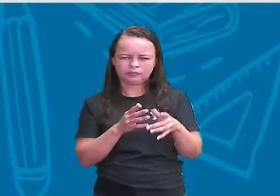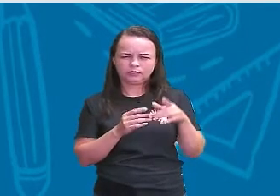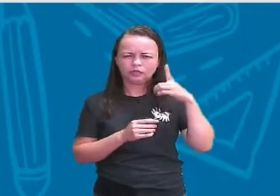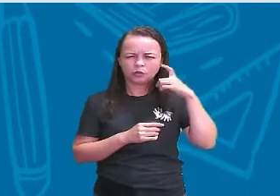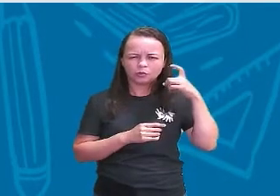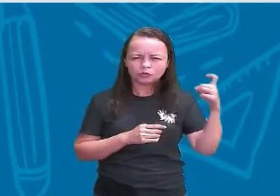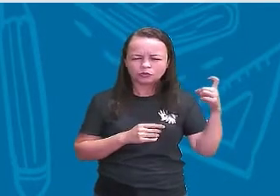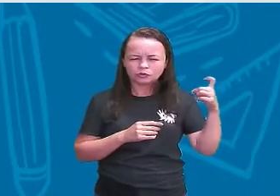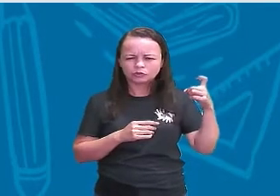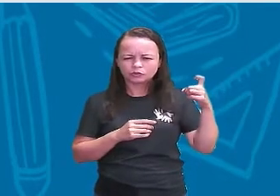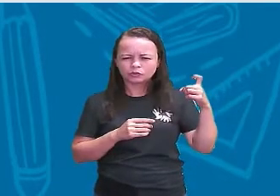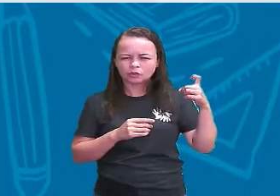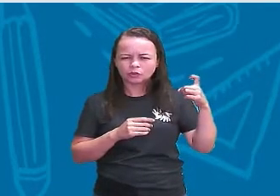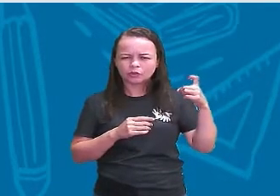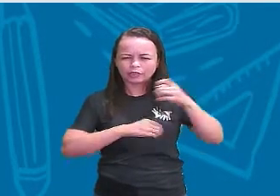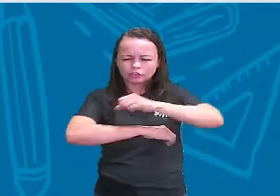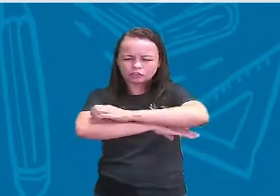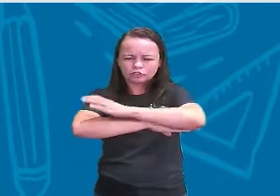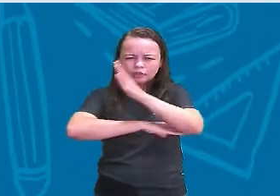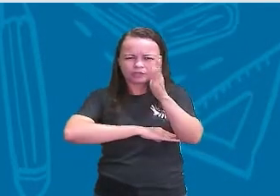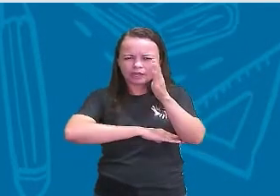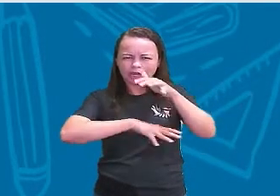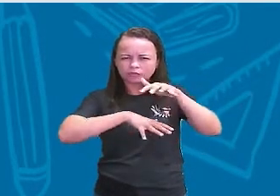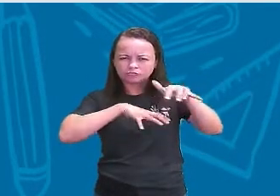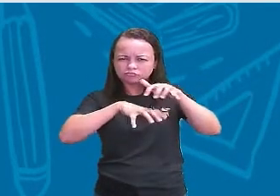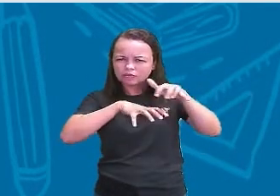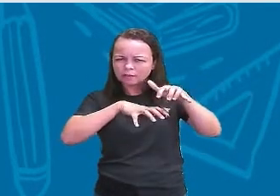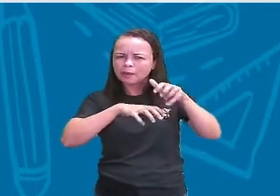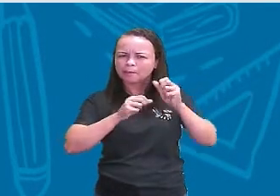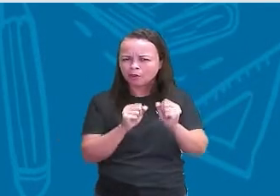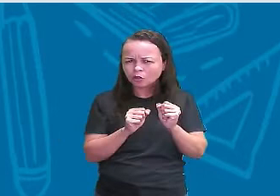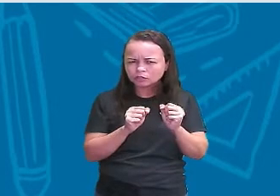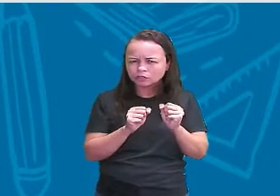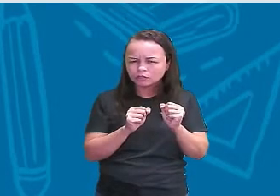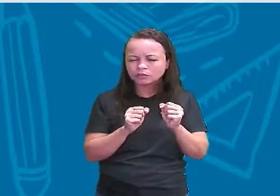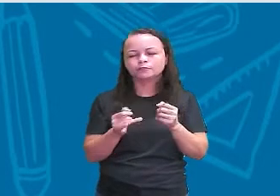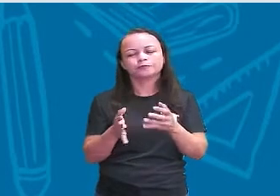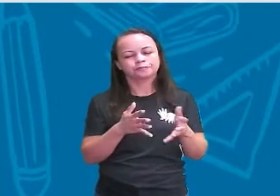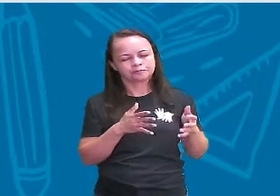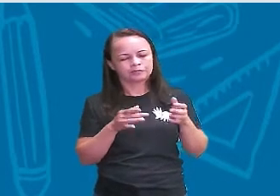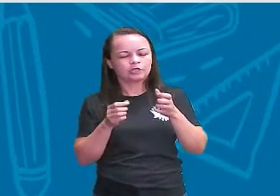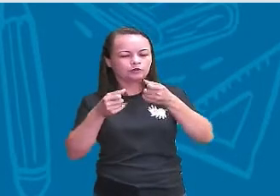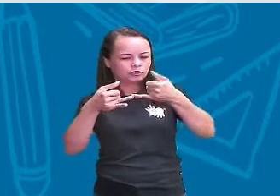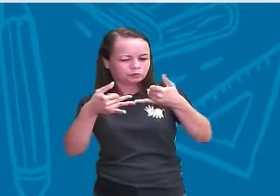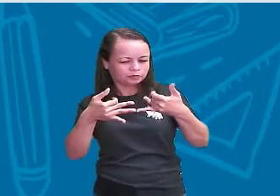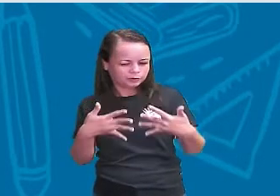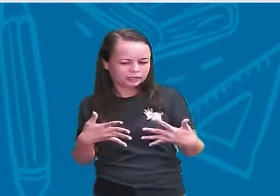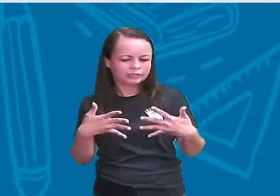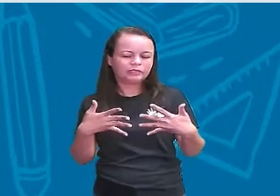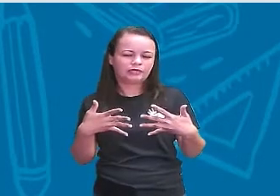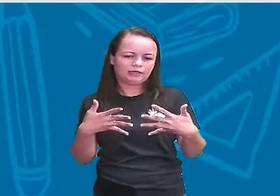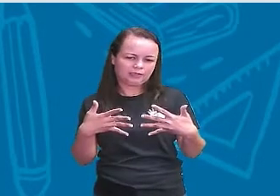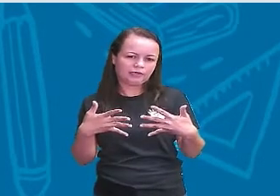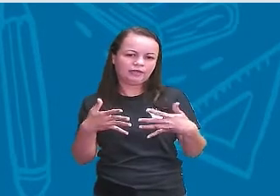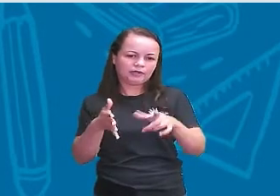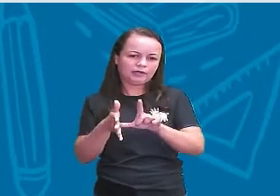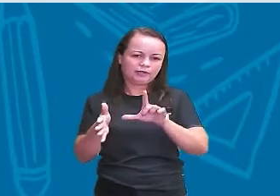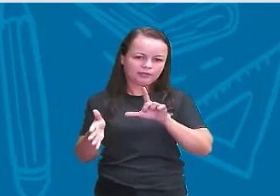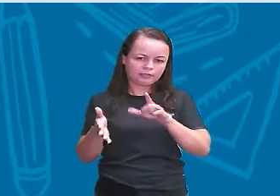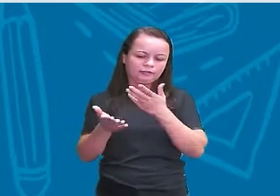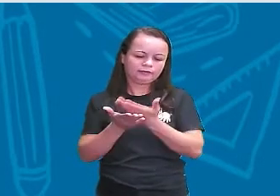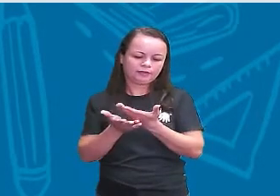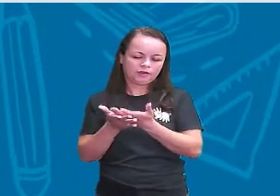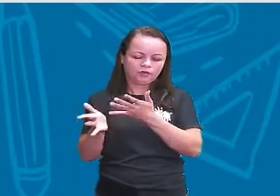tremerem? Explique. E aí, eu falei isso para vocês, eu falei ao longo da nossa aula que o som é a vibração,